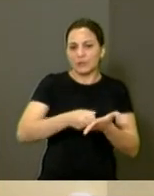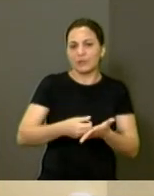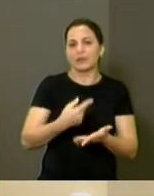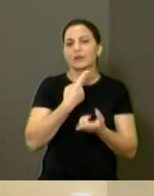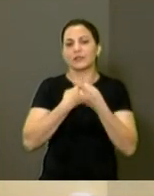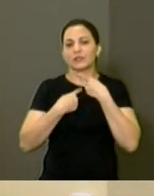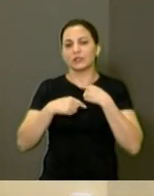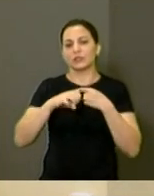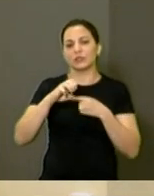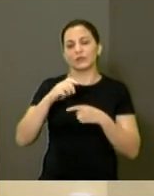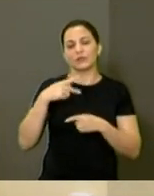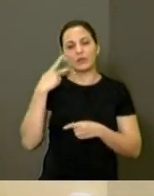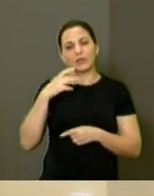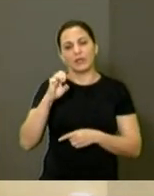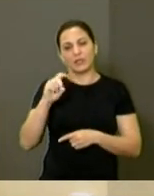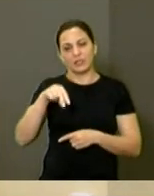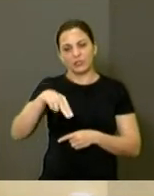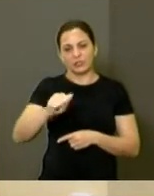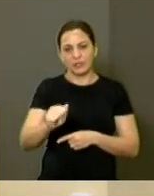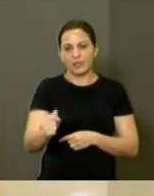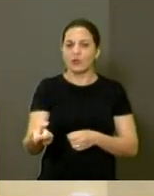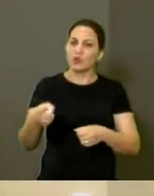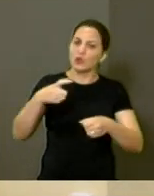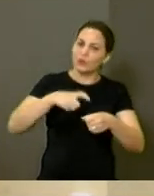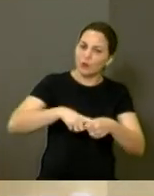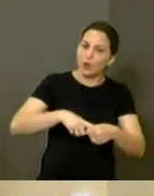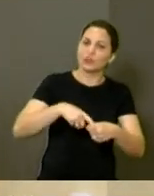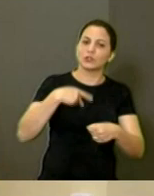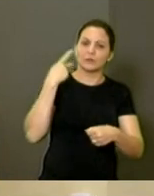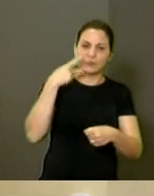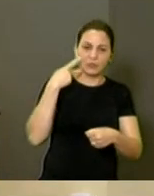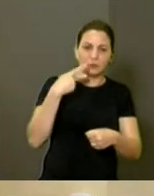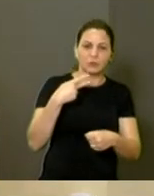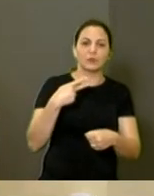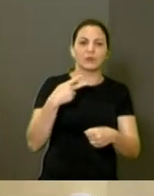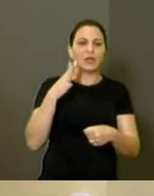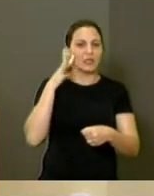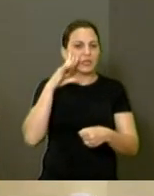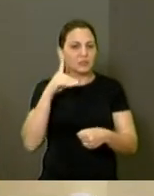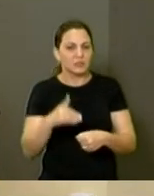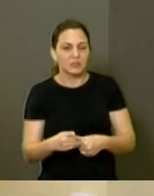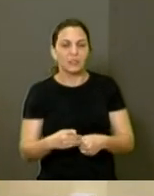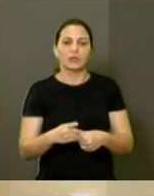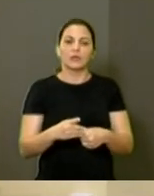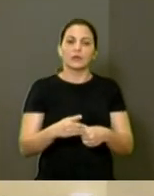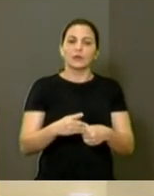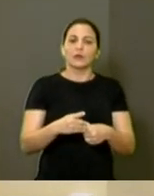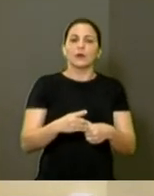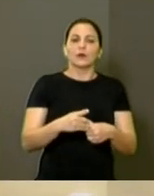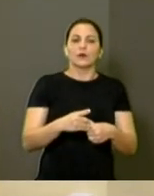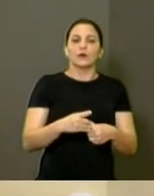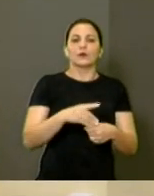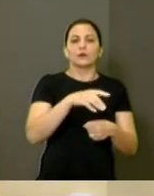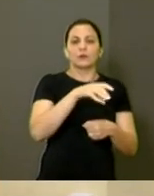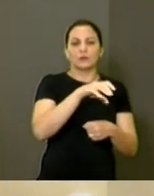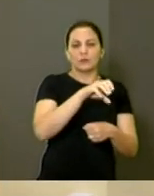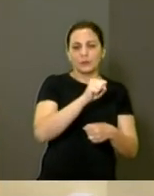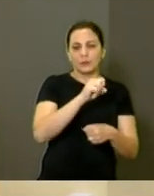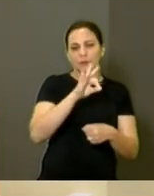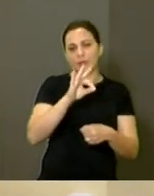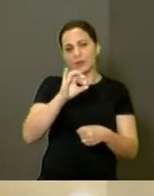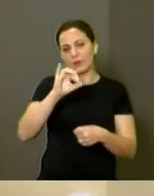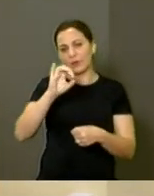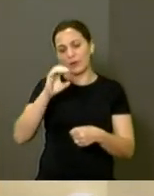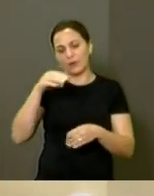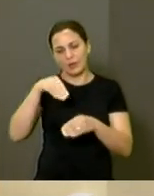Edna consiga reverter tal decisão do Tribunal Regional Eleitoral no Tribunal Superior Eleitoral e possa voltar